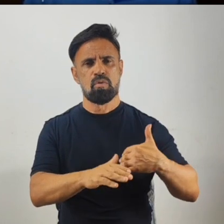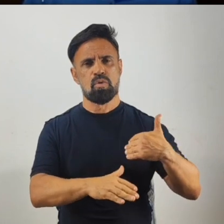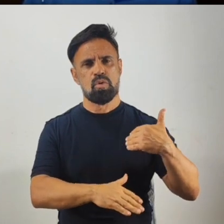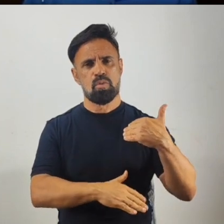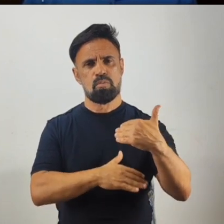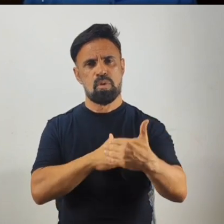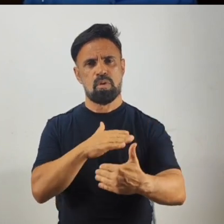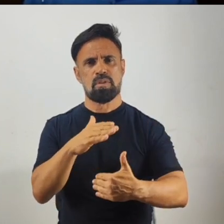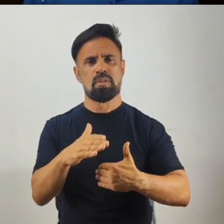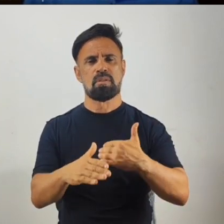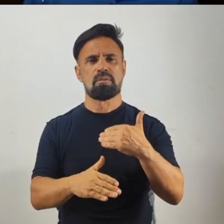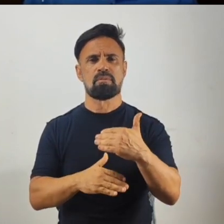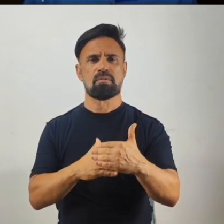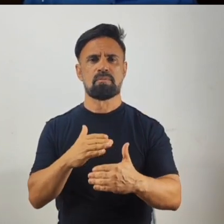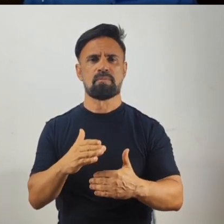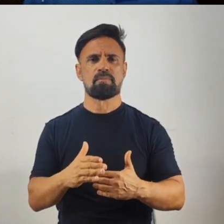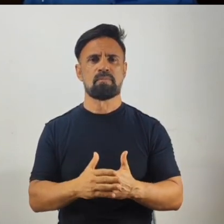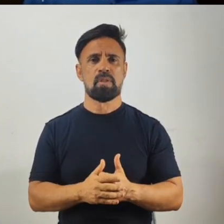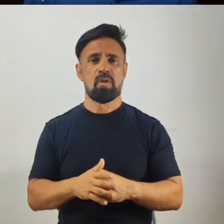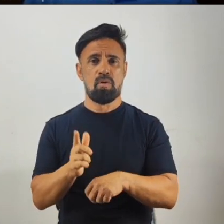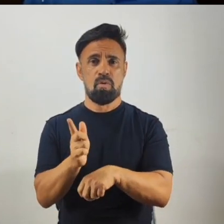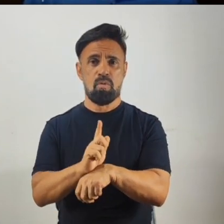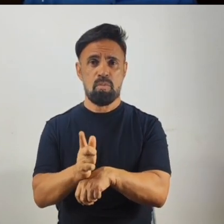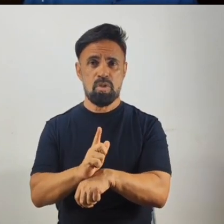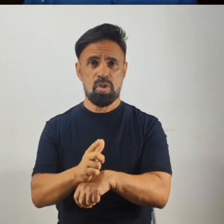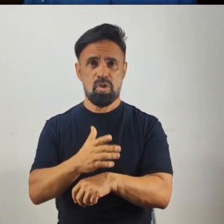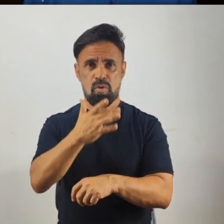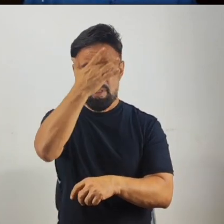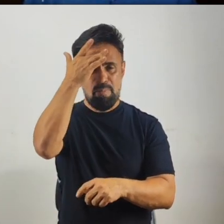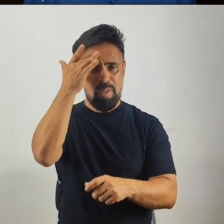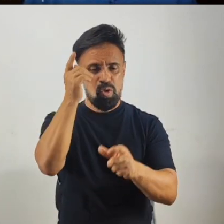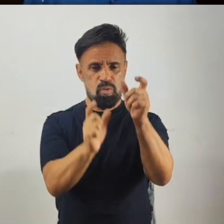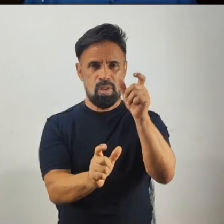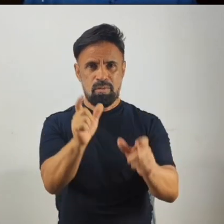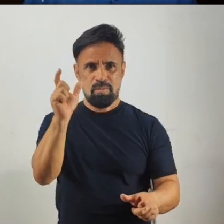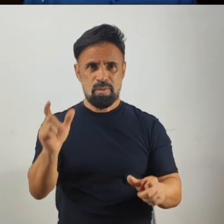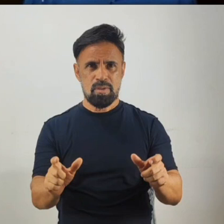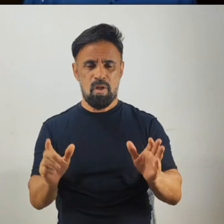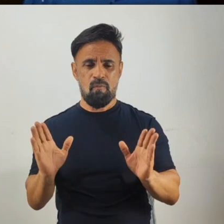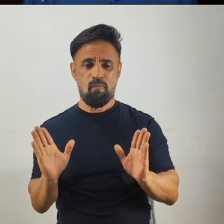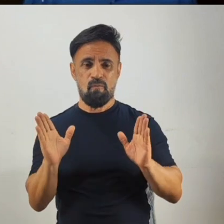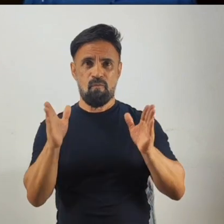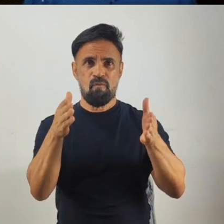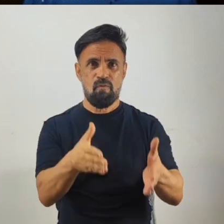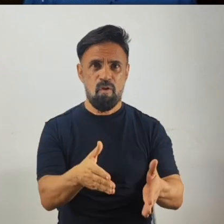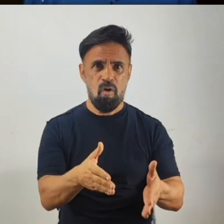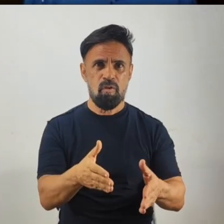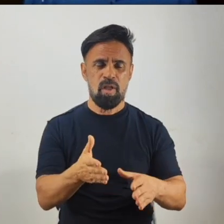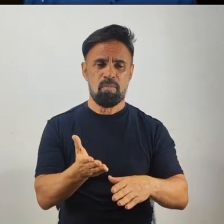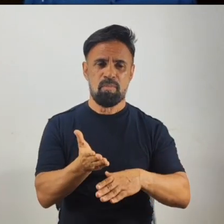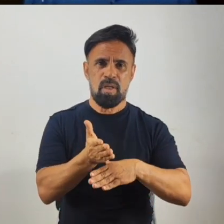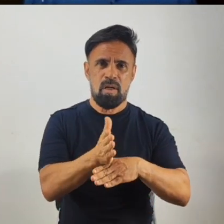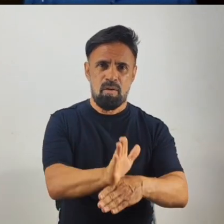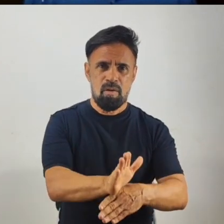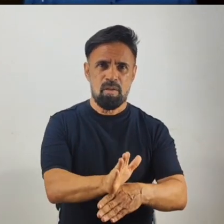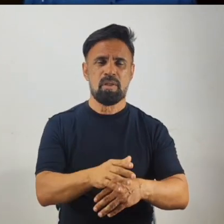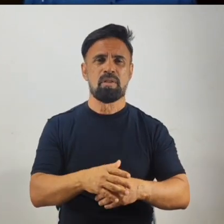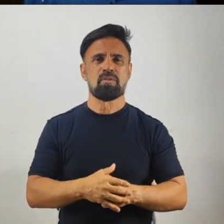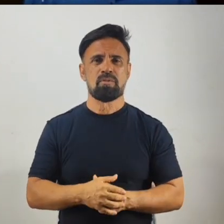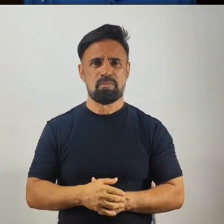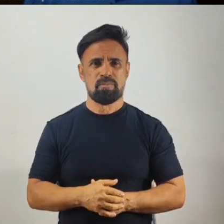acompanhar os processos institucionais, uma gestão de pessoas voltada